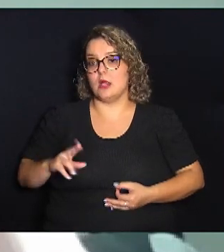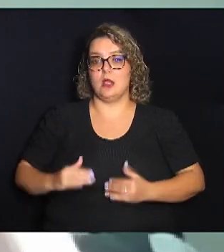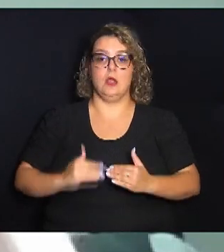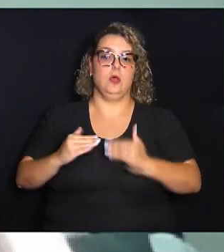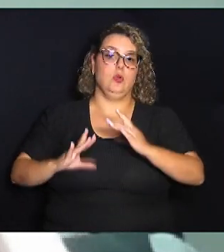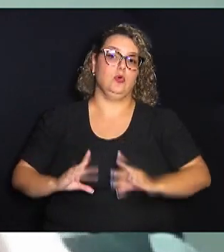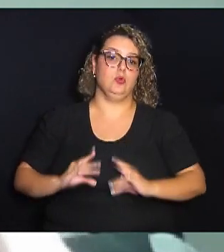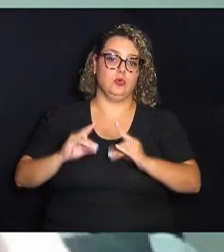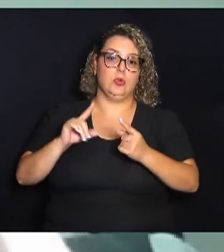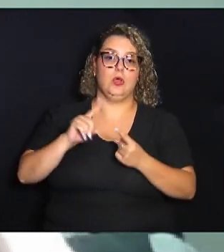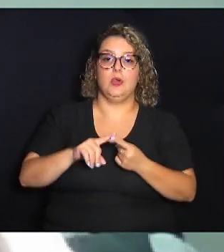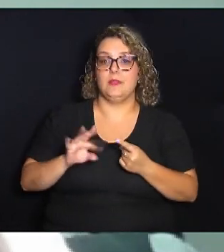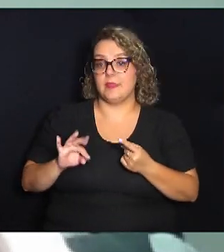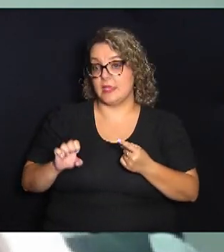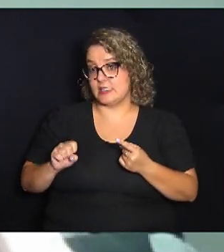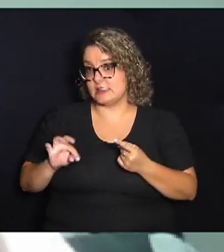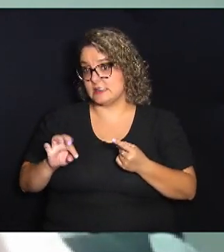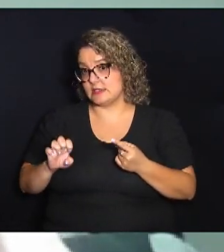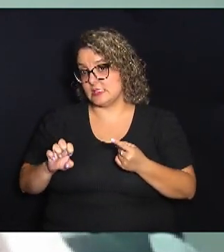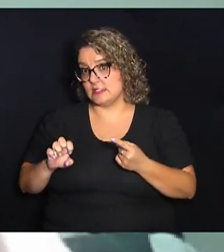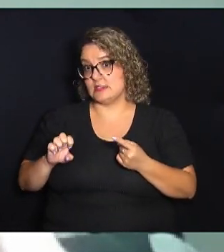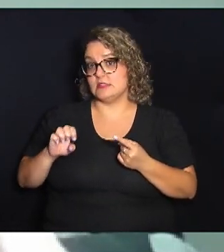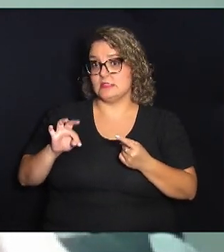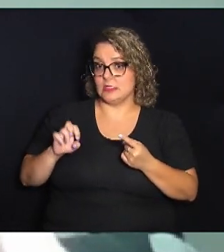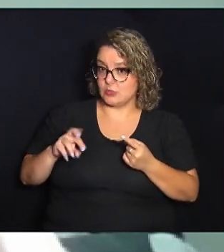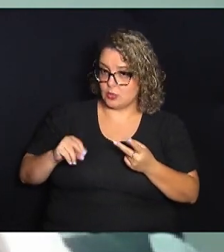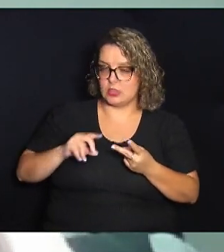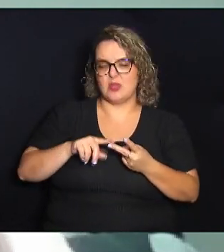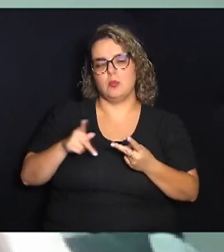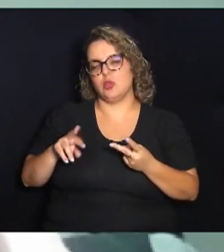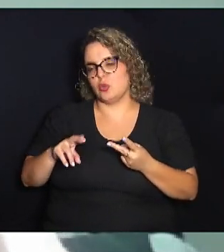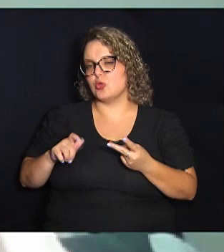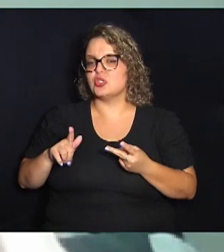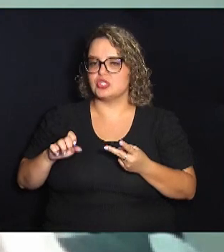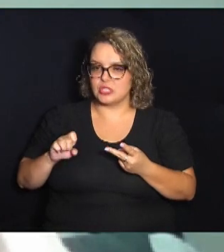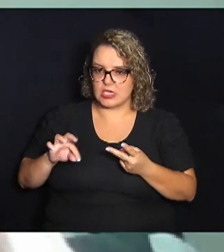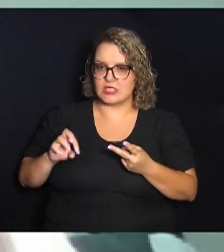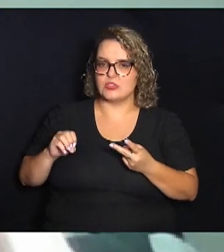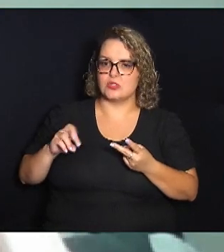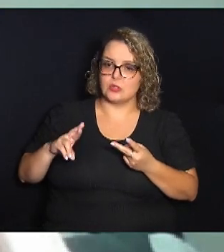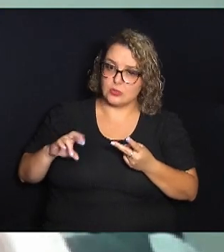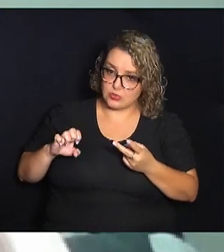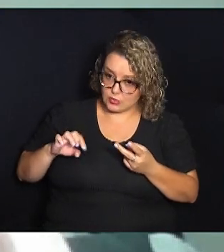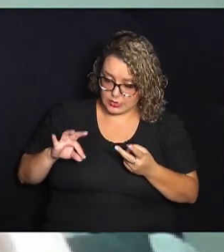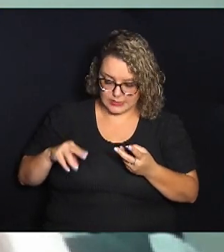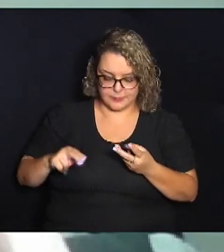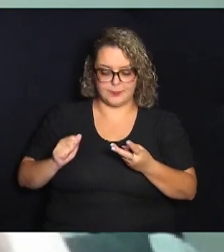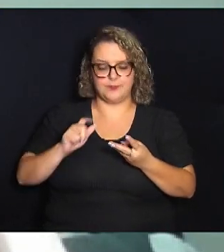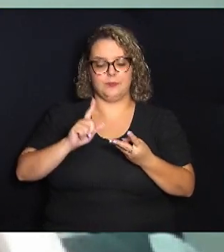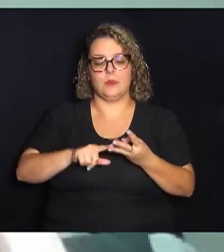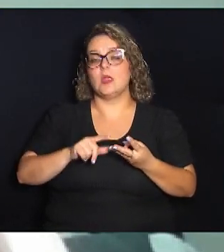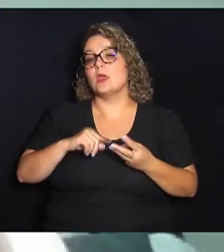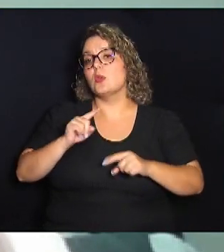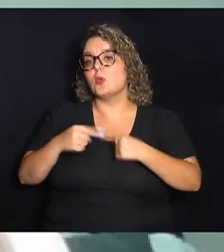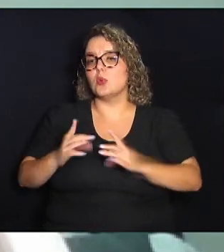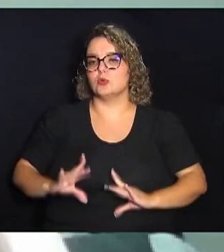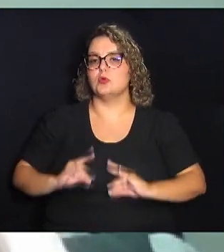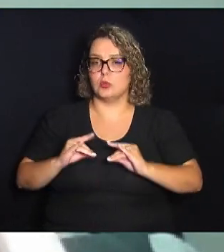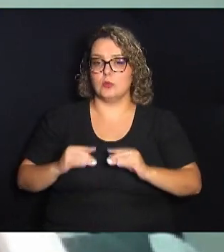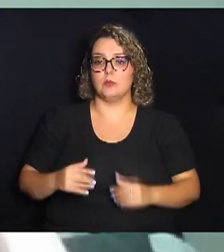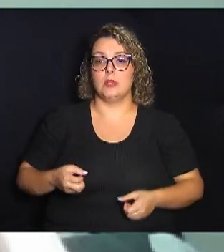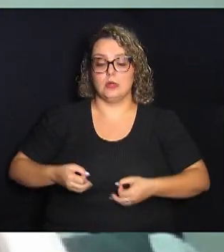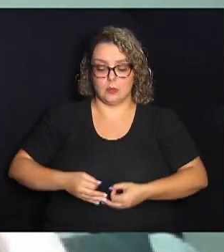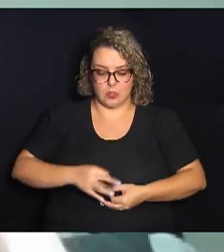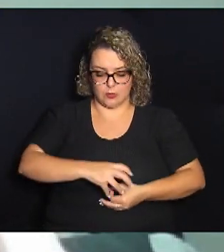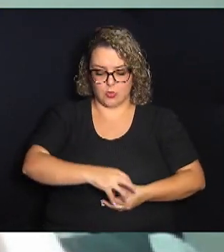testosterona, principalmente, além da progesterona e outros, mas principalmente esses dois primeiros. Então, ela ovula e produz hormônios,